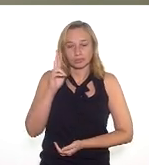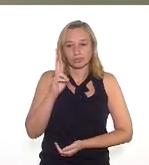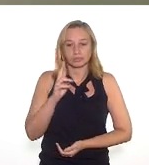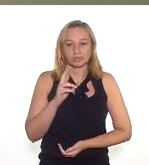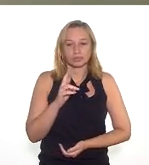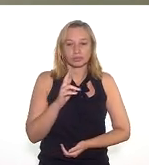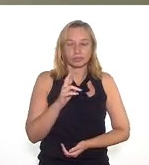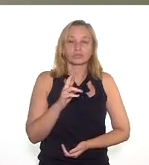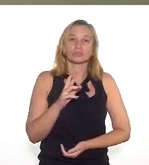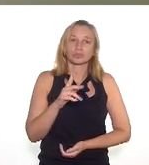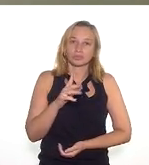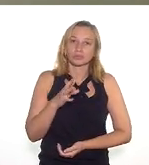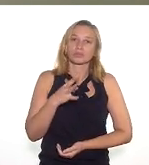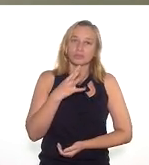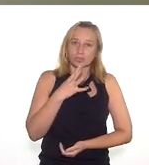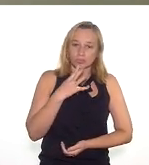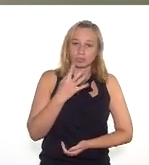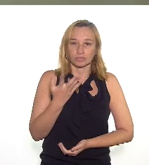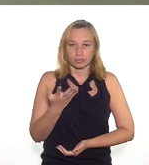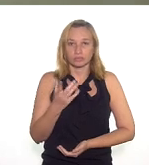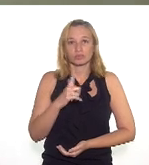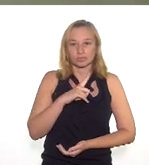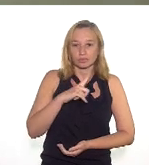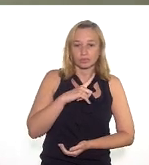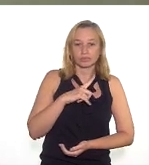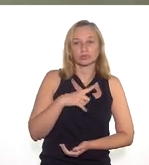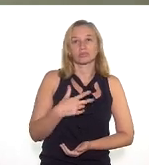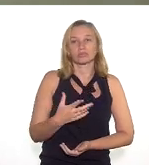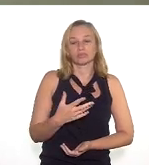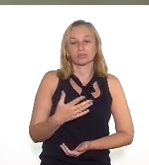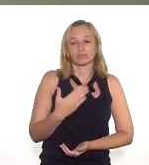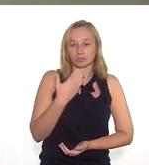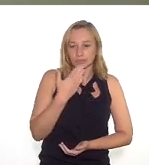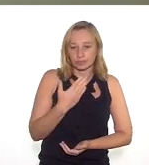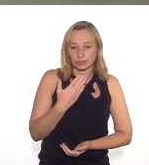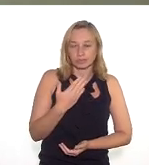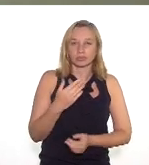têm ciência, se houve alguma questão nesse campo.